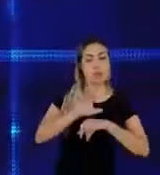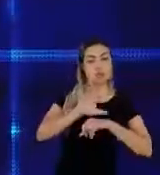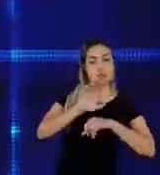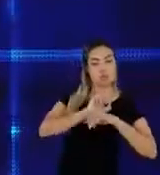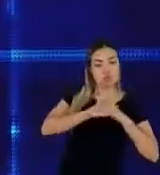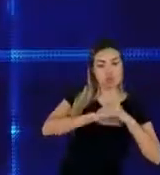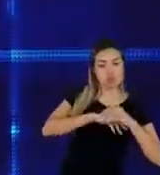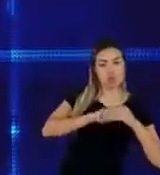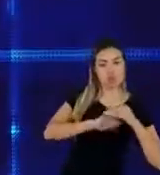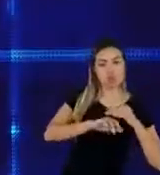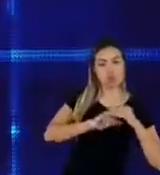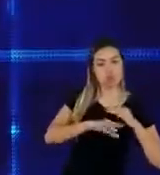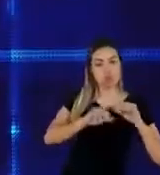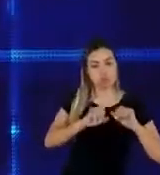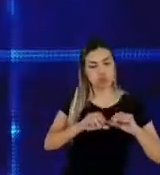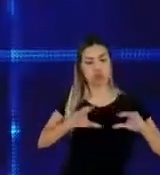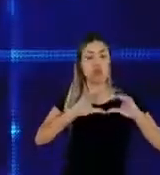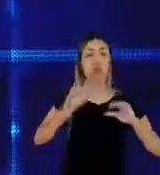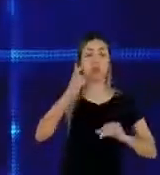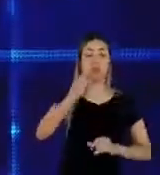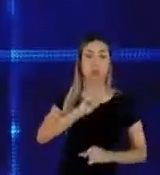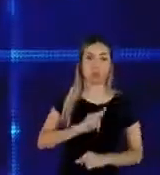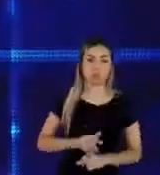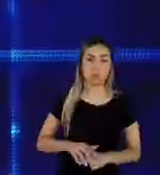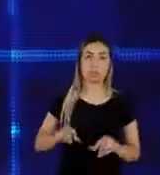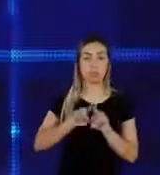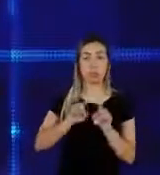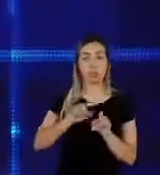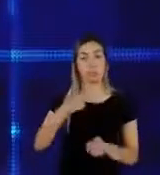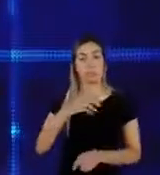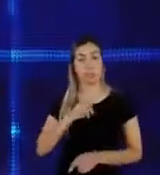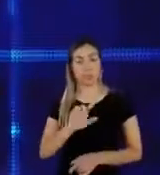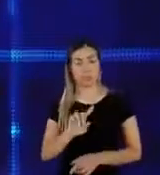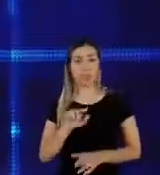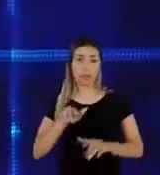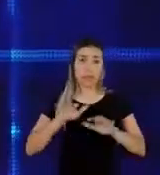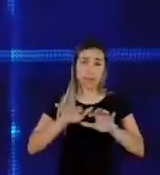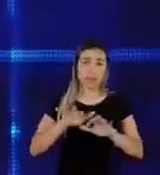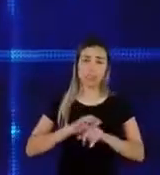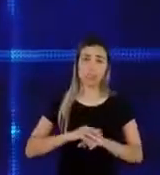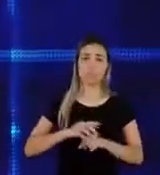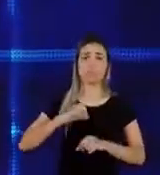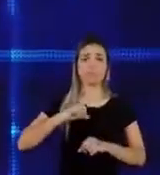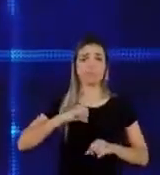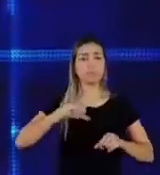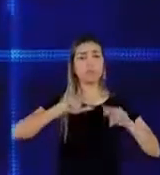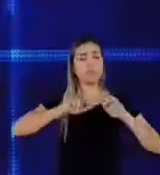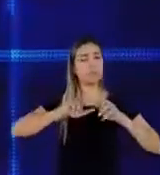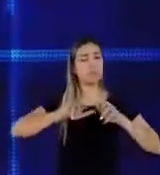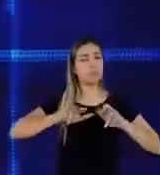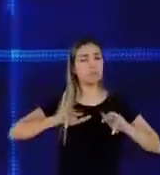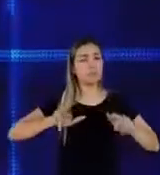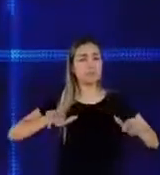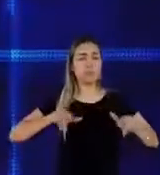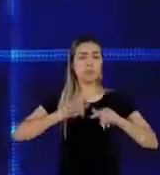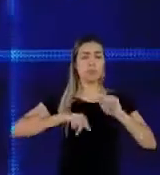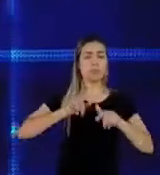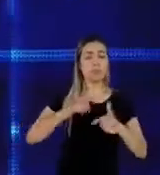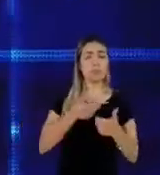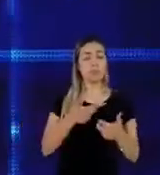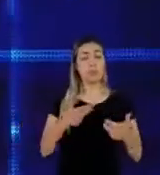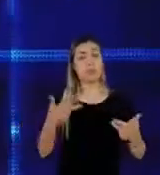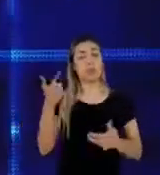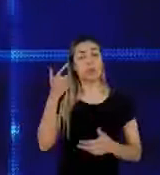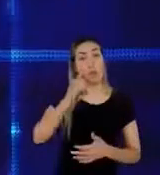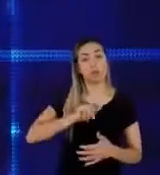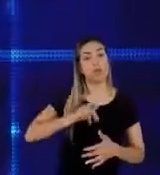P&D está aí para isso, né? Assim como o sandbox regulatório, a gente tem diversos instrumentos para promover a